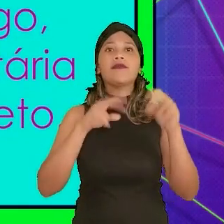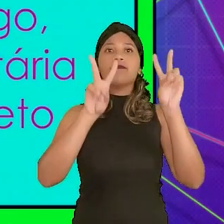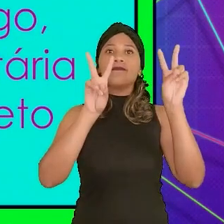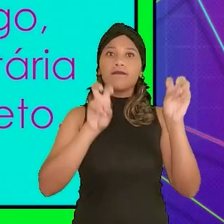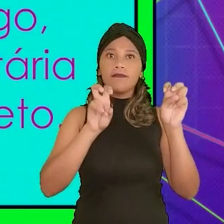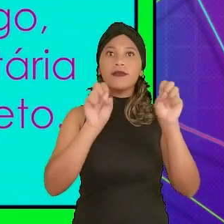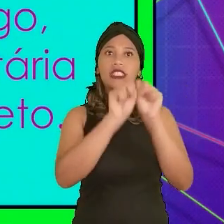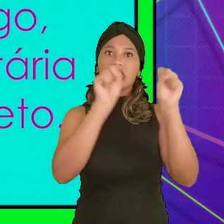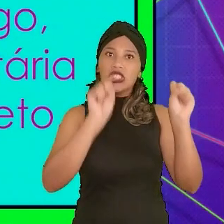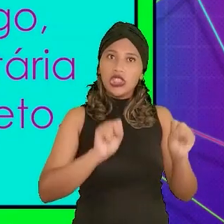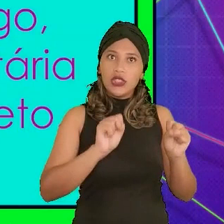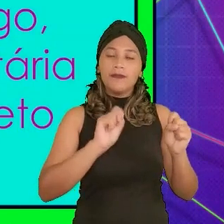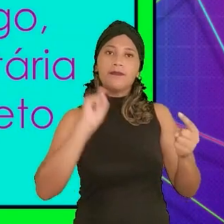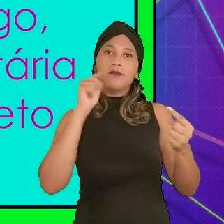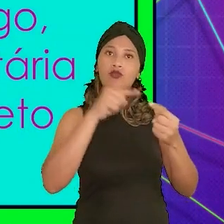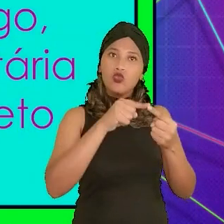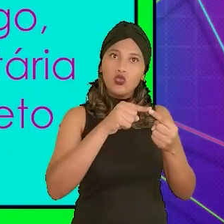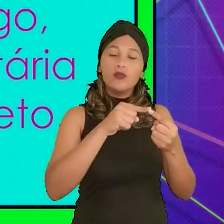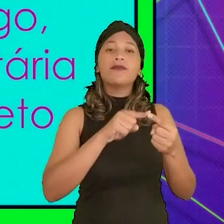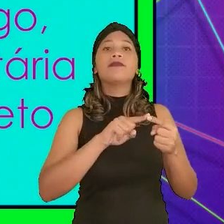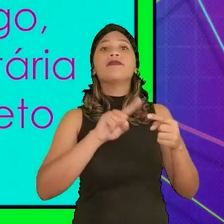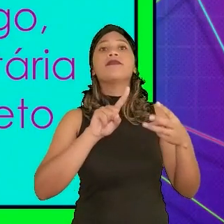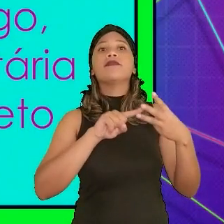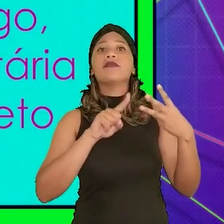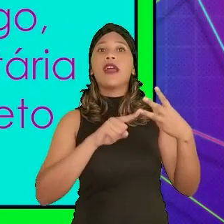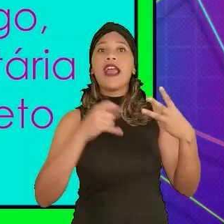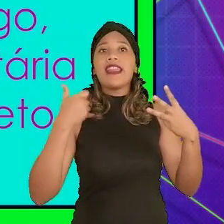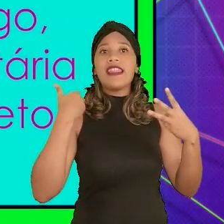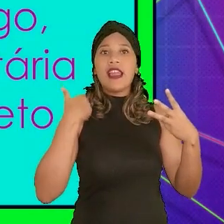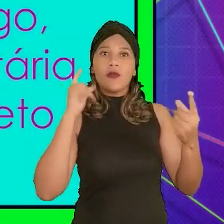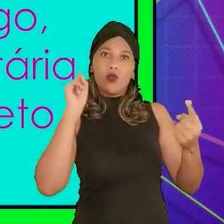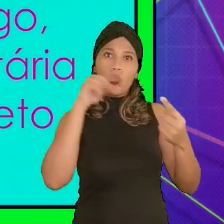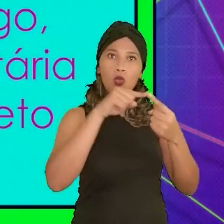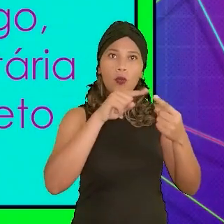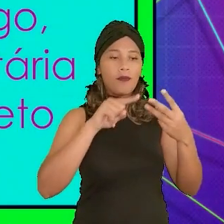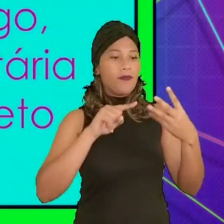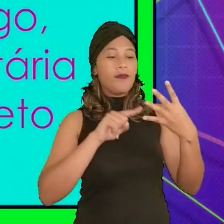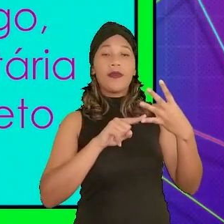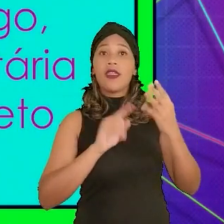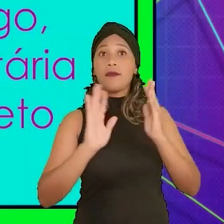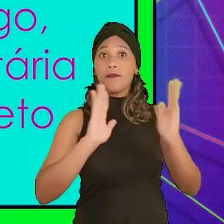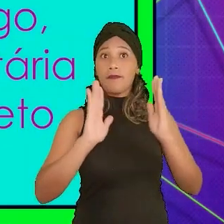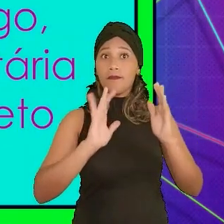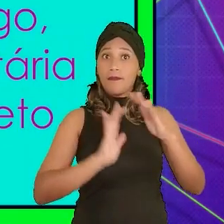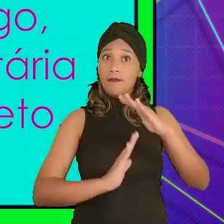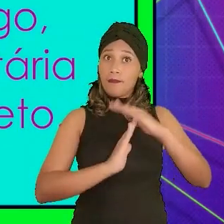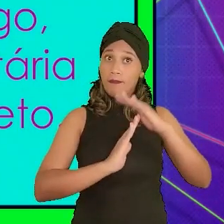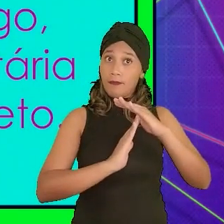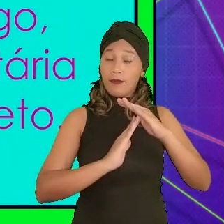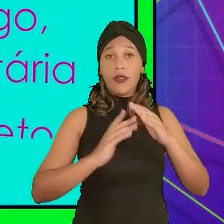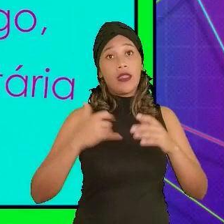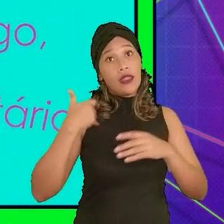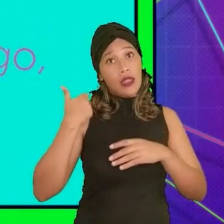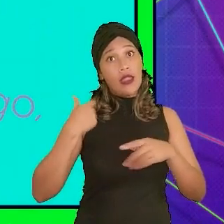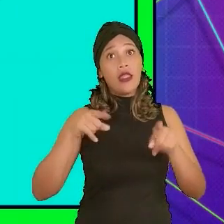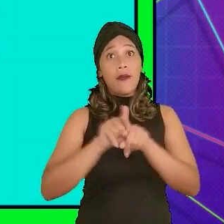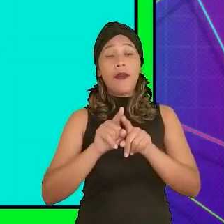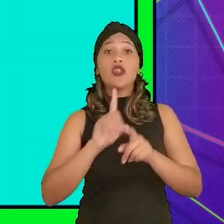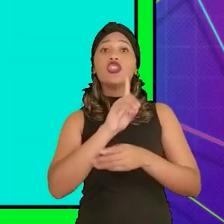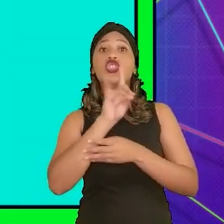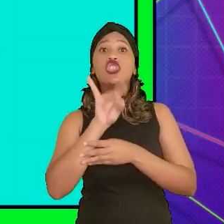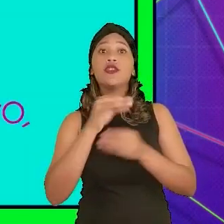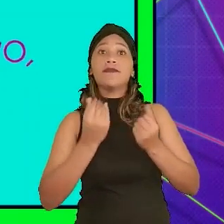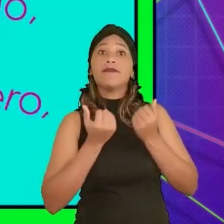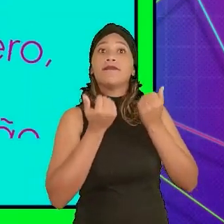jogo, sistemas pretendidos para o lançamento do jogo, idade-alvo, classificação etária e a data de entrega do projeto. A